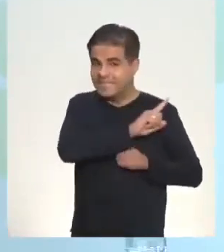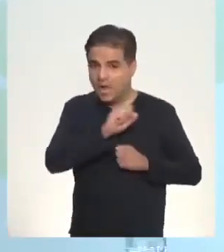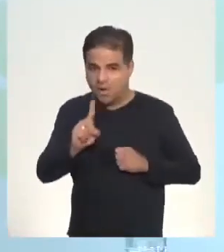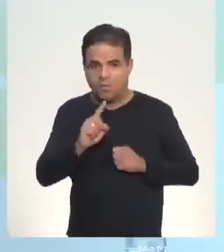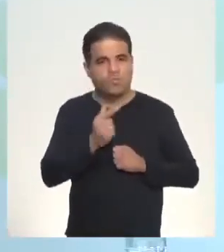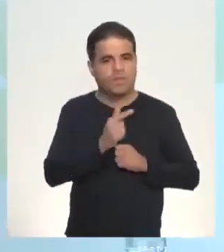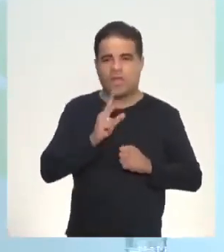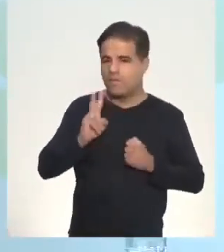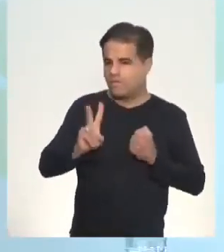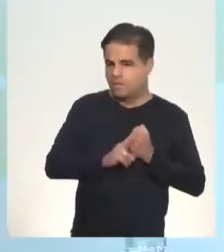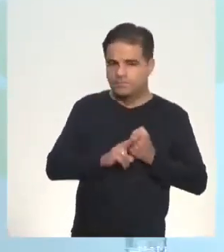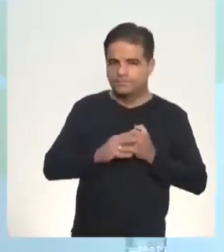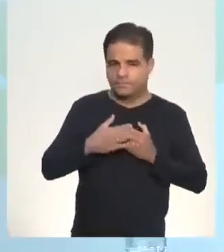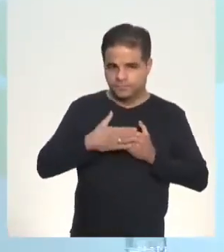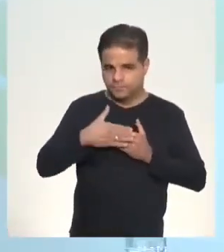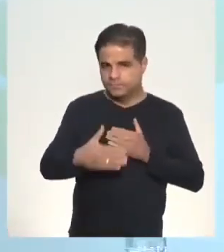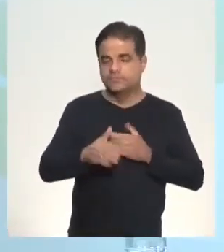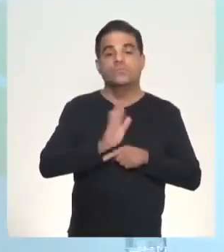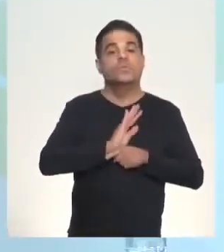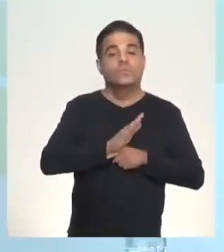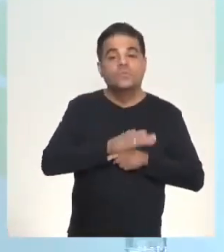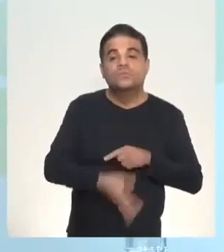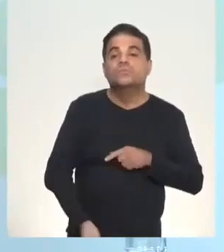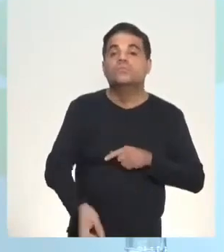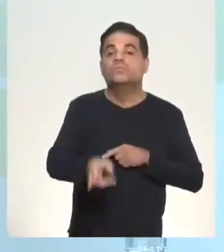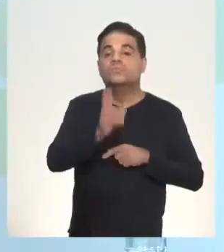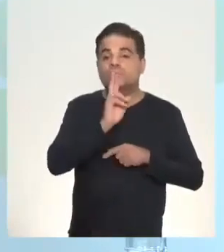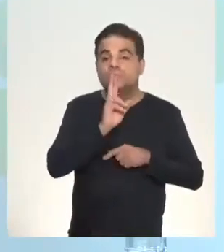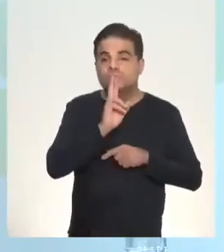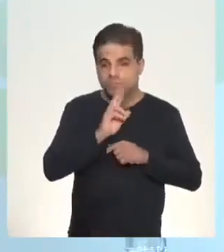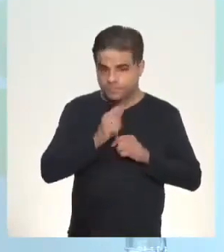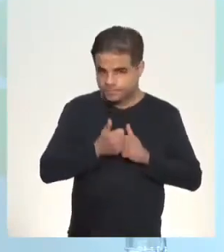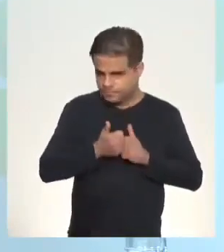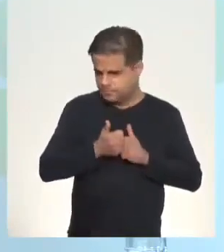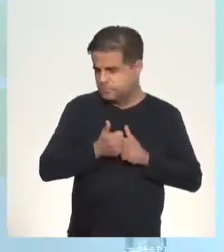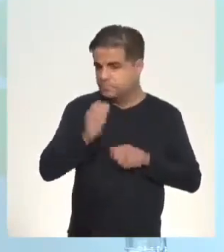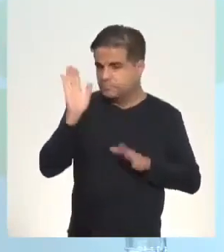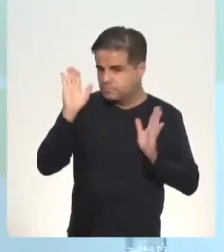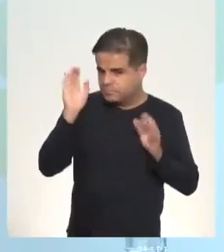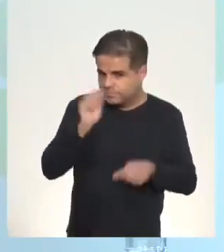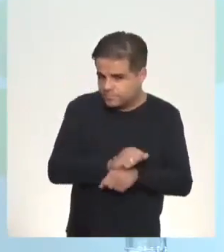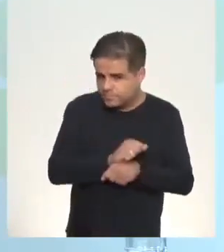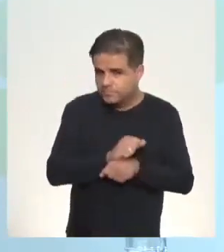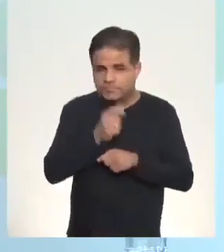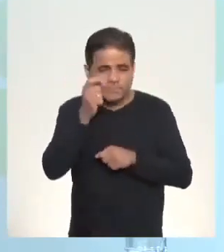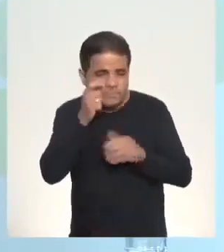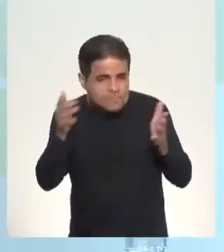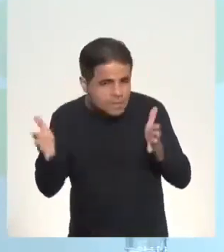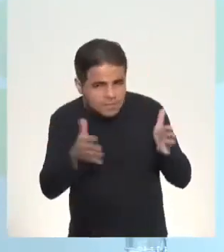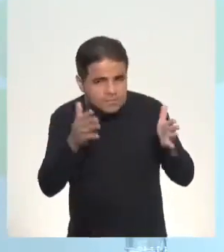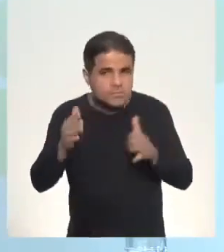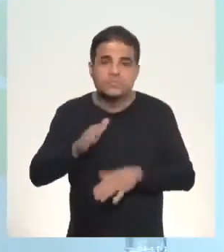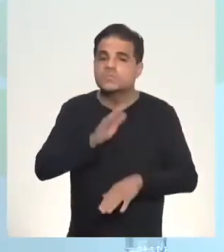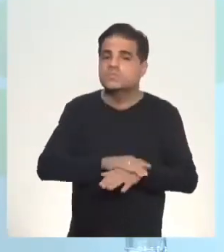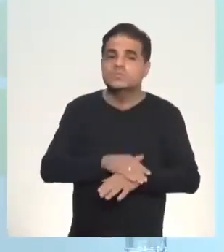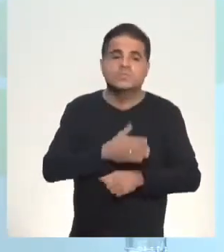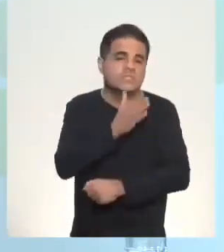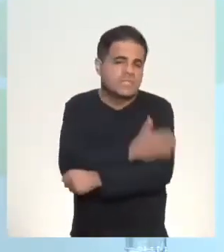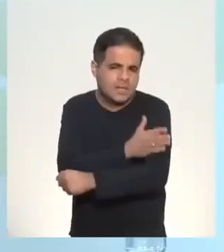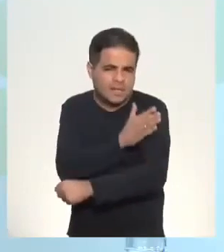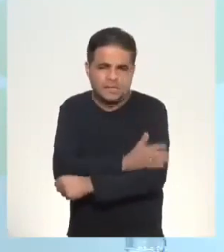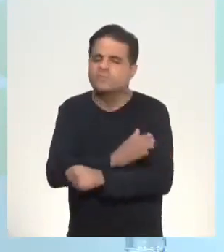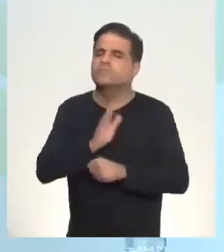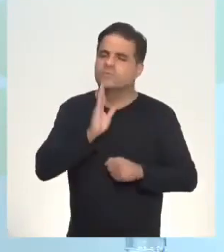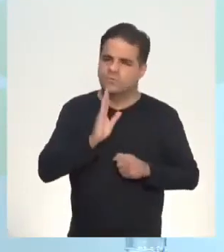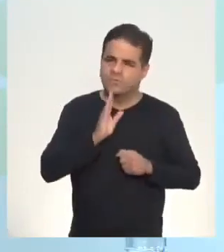não verbal a partir do cinema mudo. Vocês já pararam para assistir? Hoje nós não vamos trabalhar Tempos Modernos, que é bem